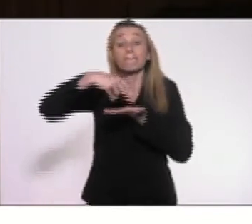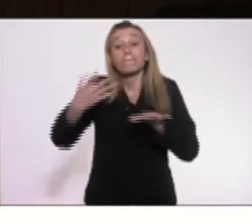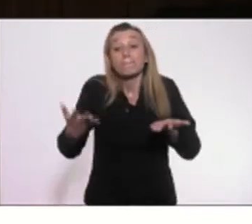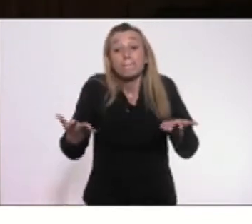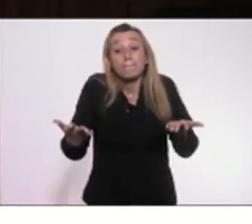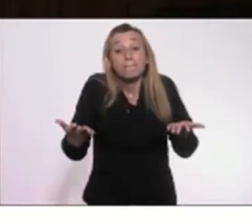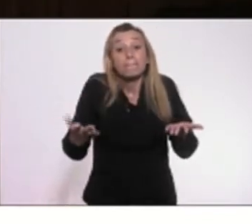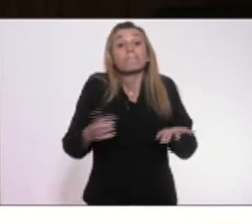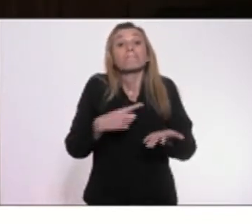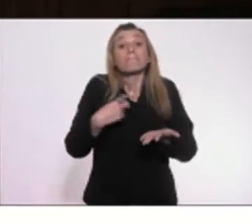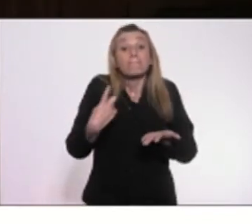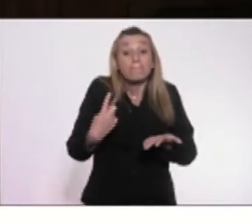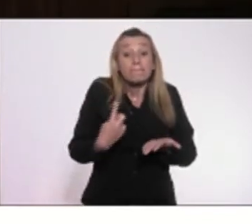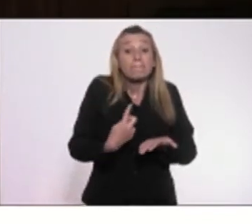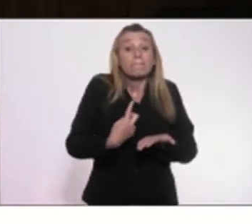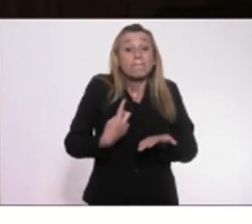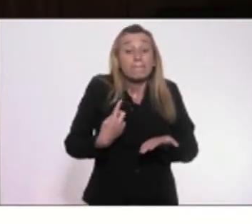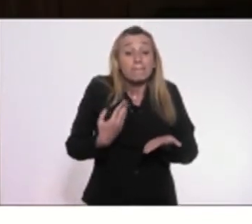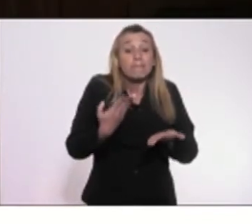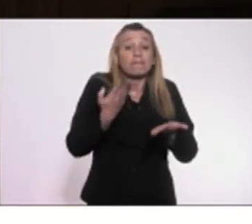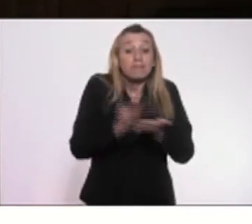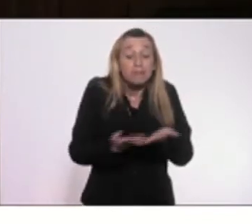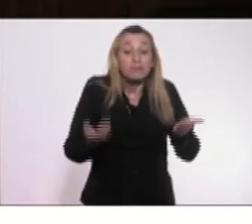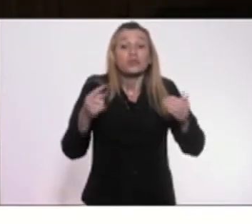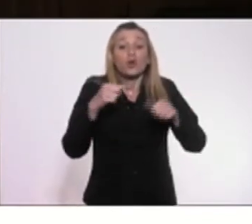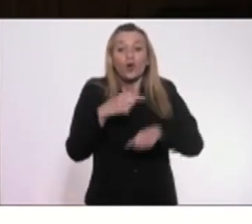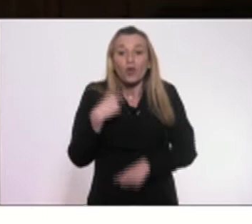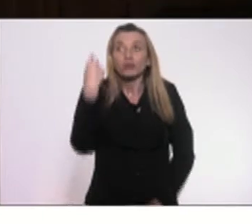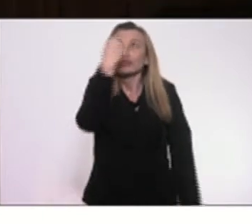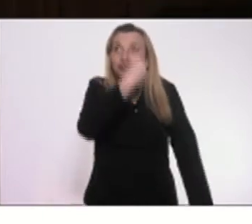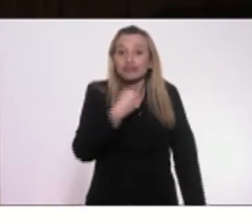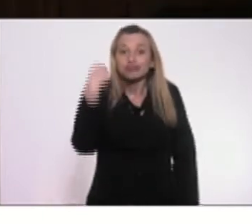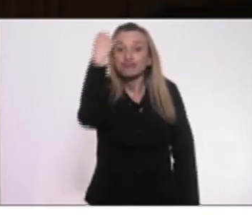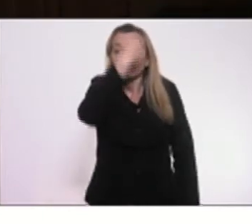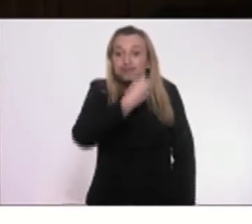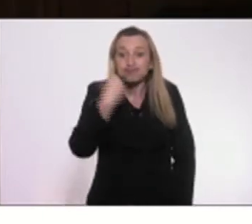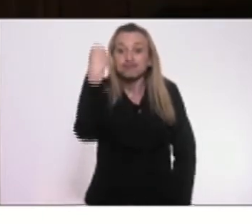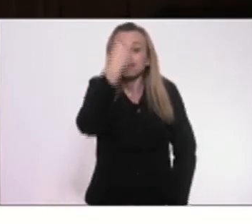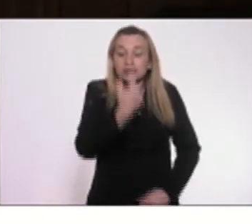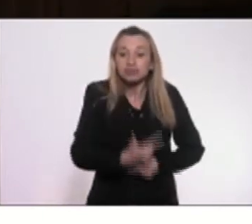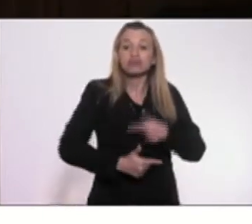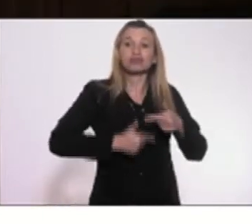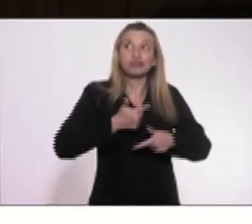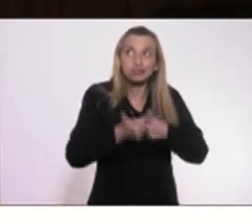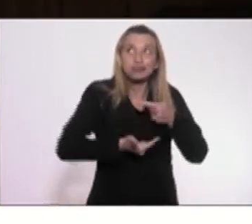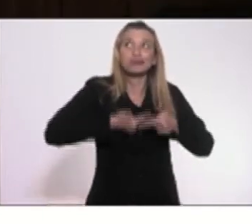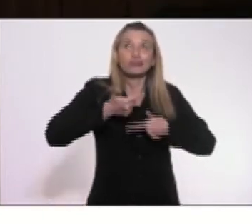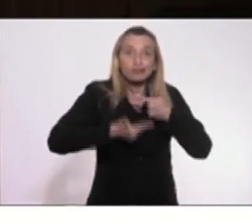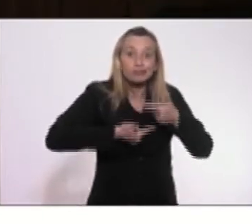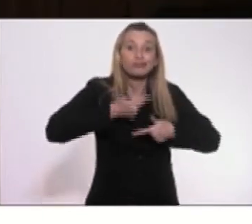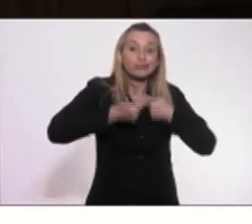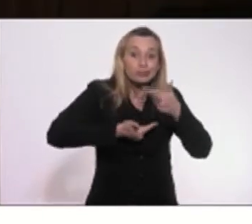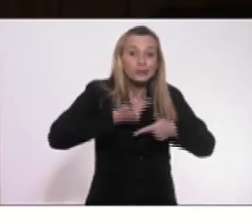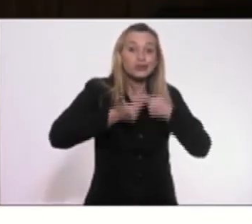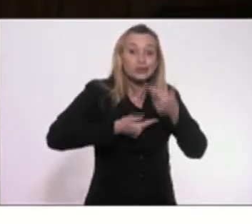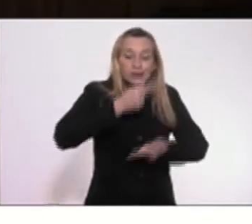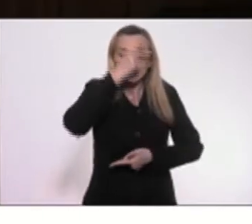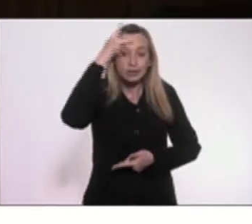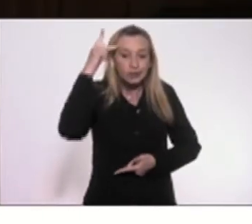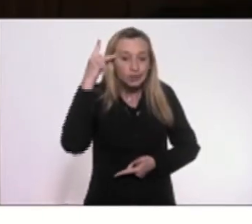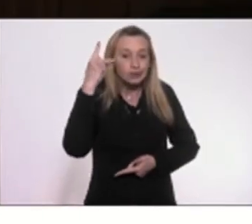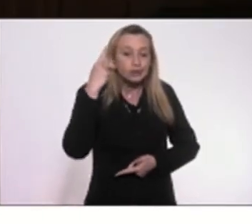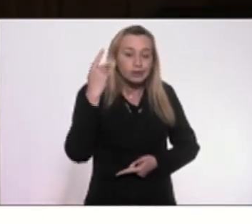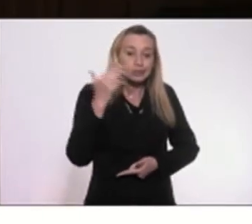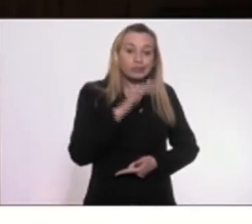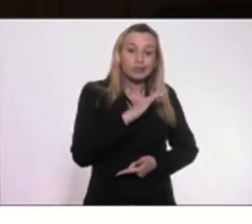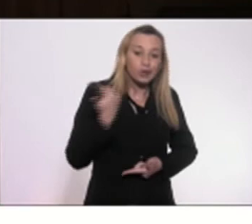gente gasta horas e horas nessas lutas. Pessoas são sacrificadas,